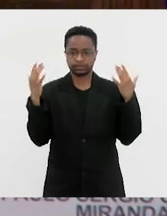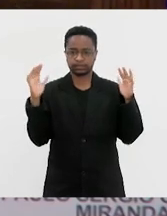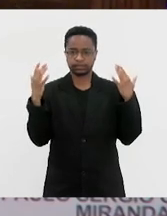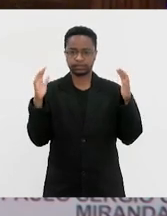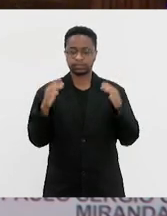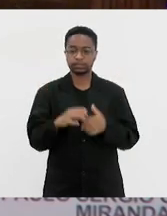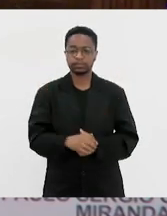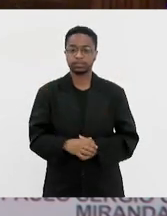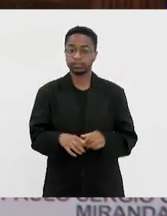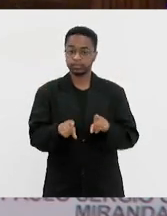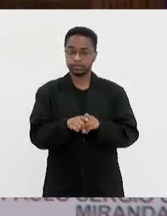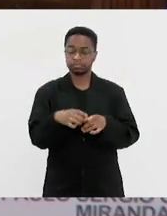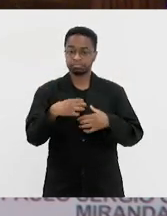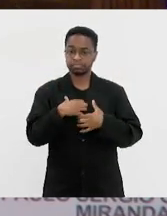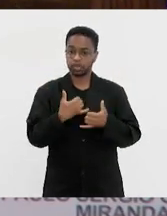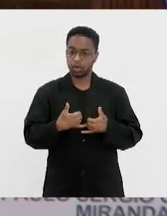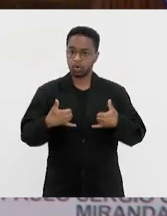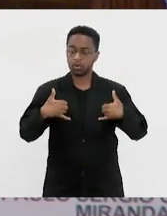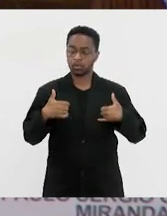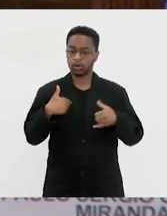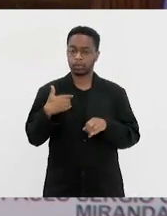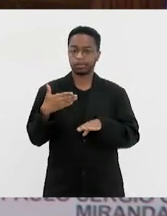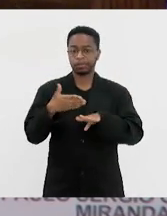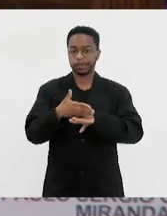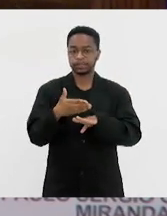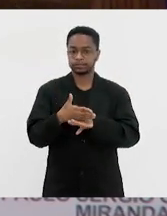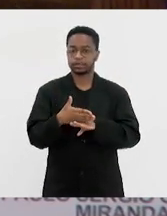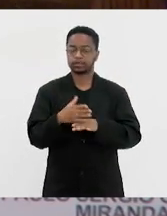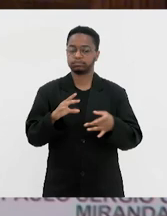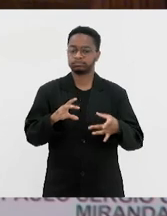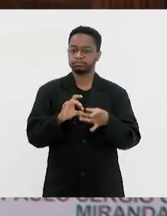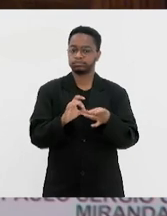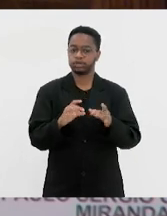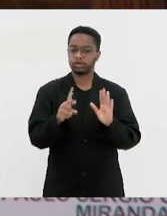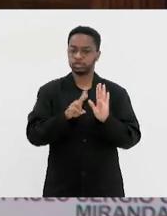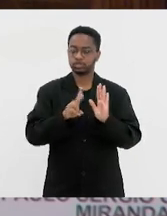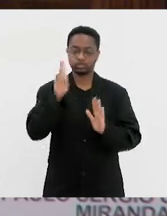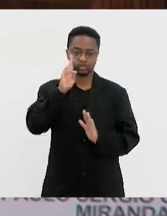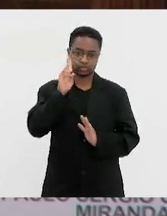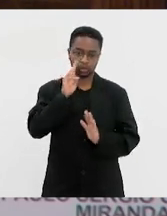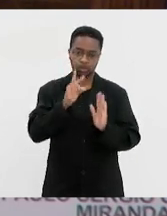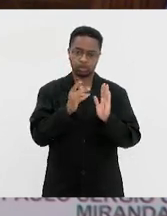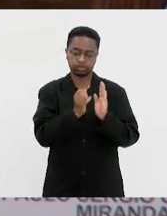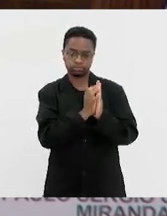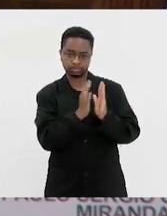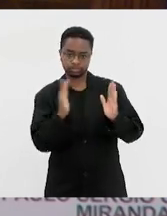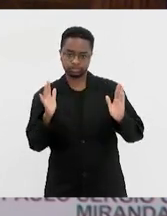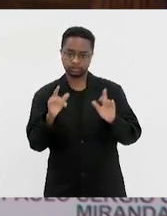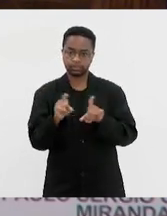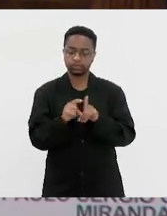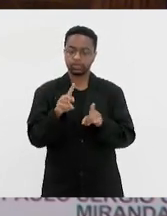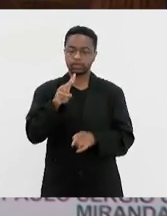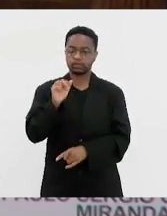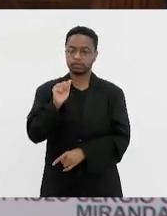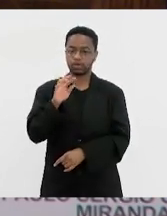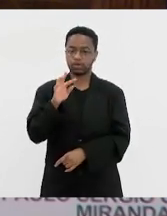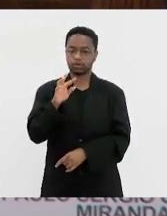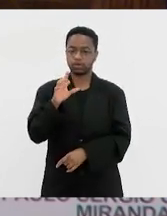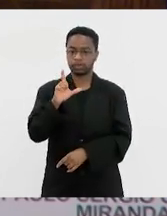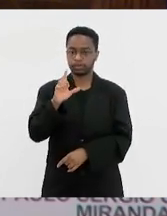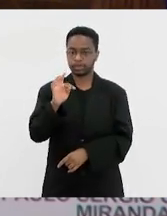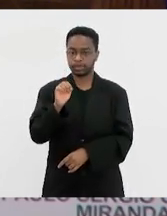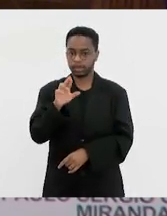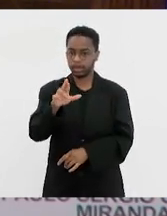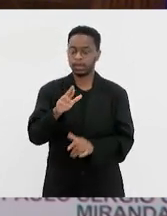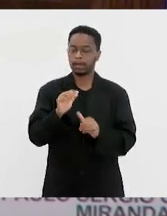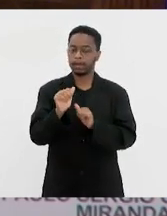muito me honra fazer parte dessa história. O Valtinho liderou esse processo o tempo todo, e eu